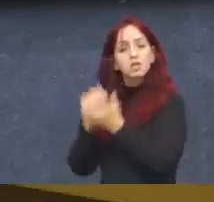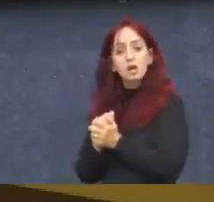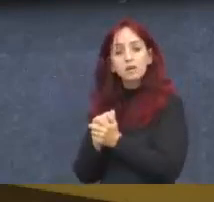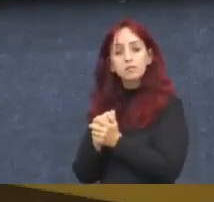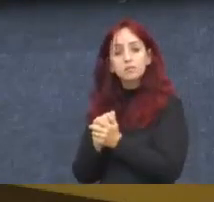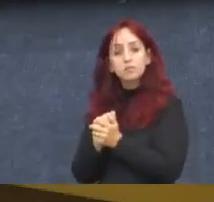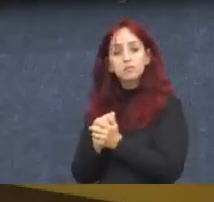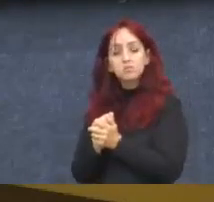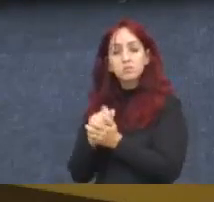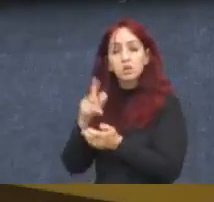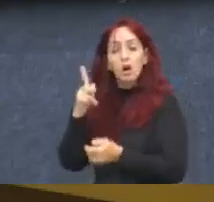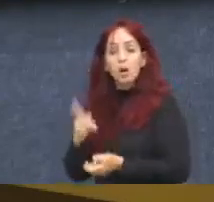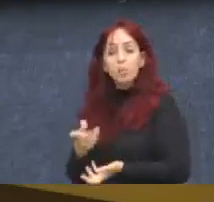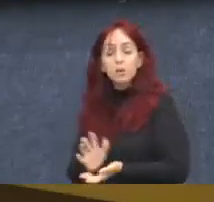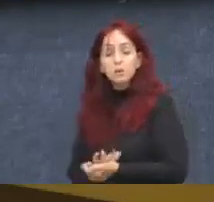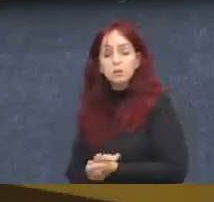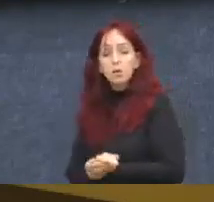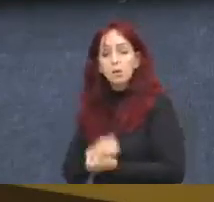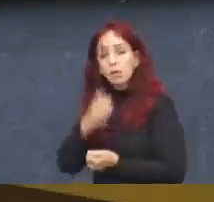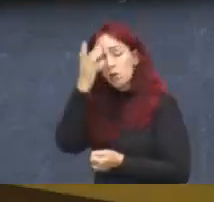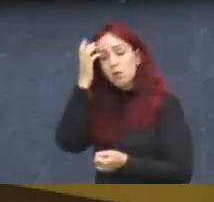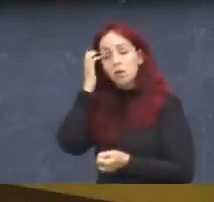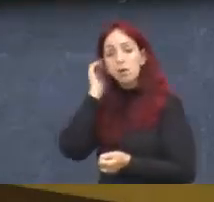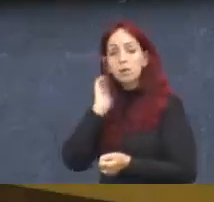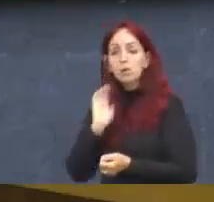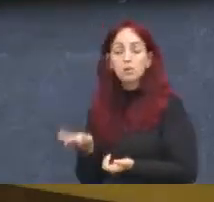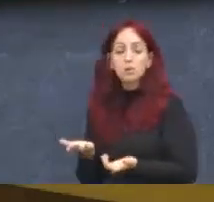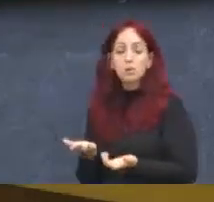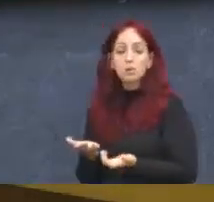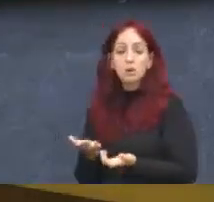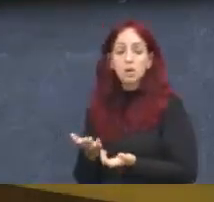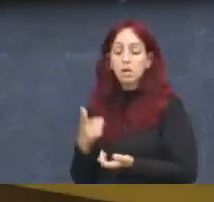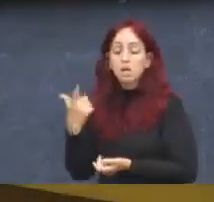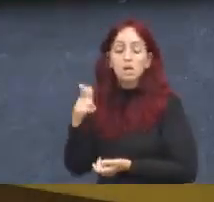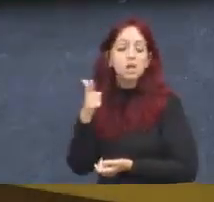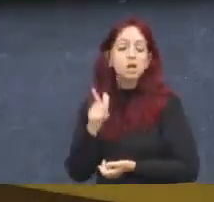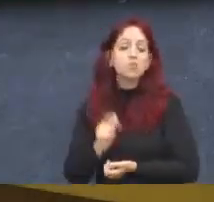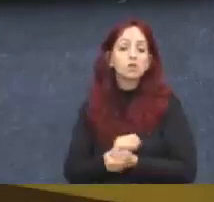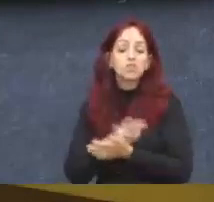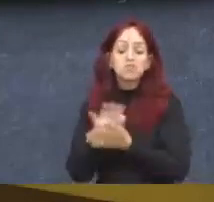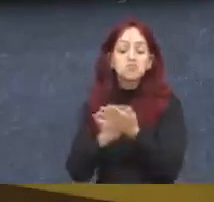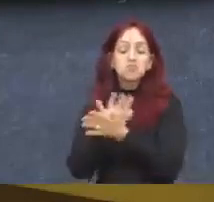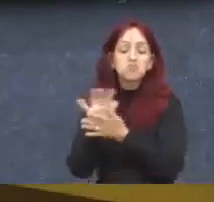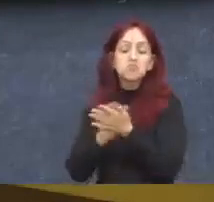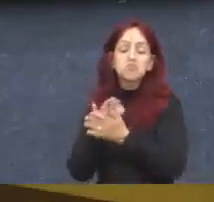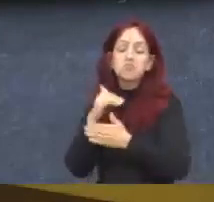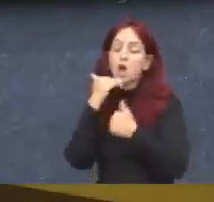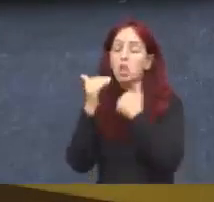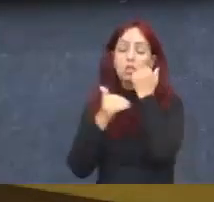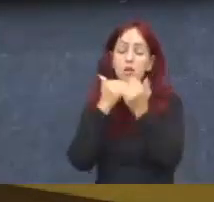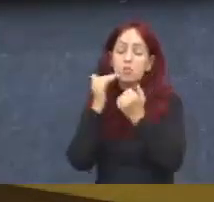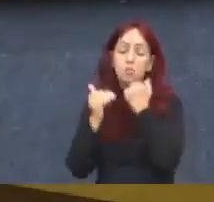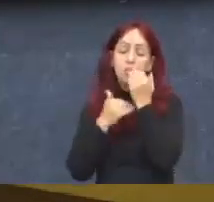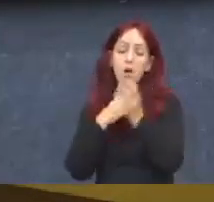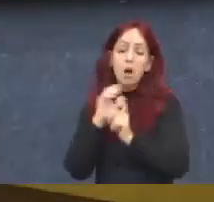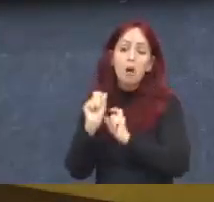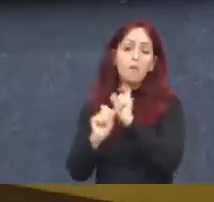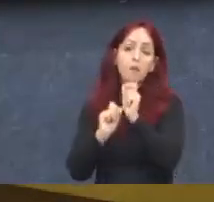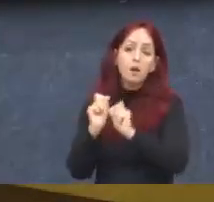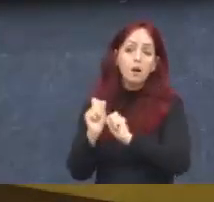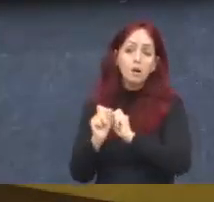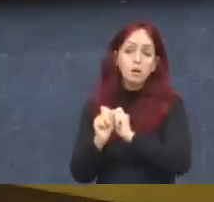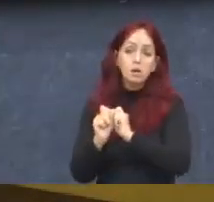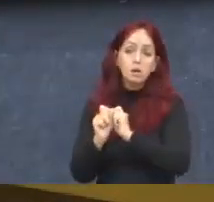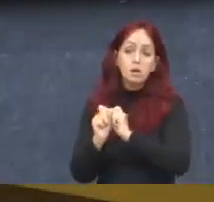pessoa que assinou a Lei Áurea, mas não deu condição nenhuma, nenhuma, para